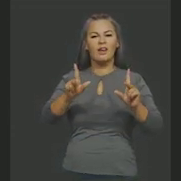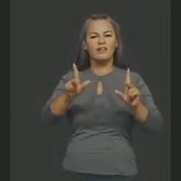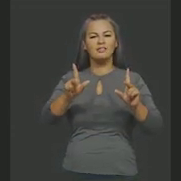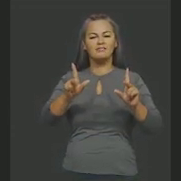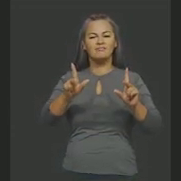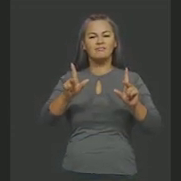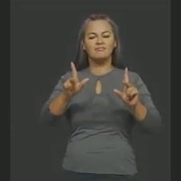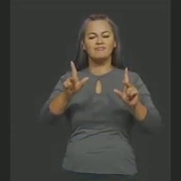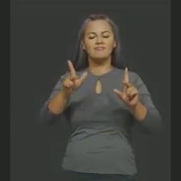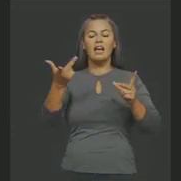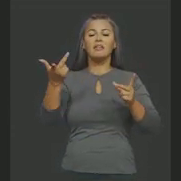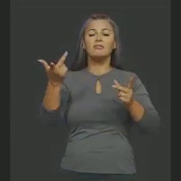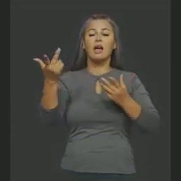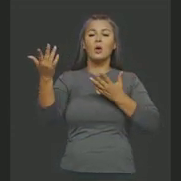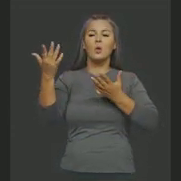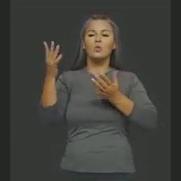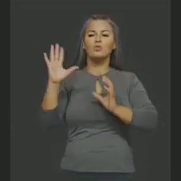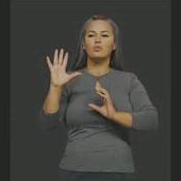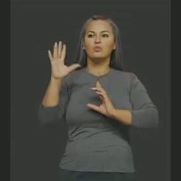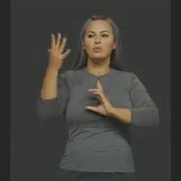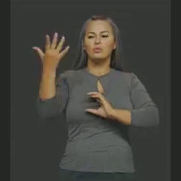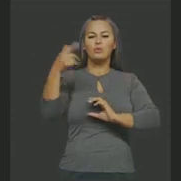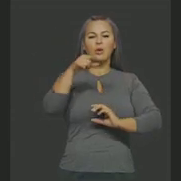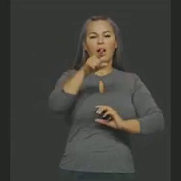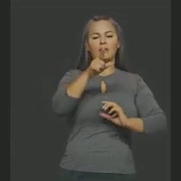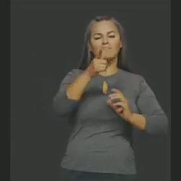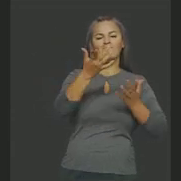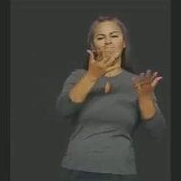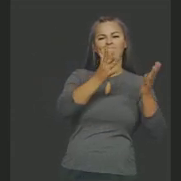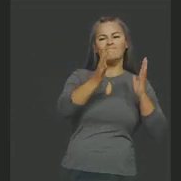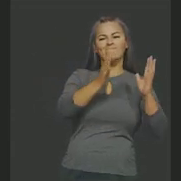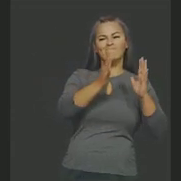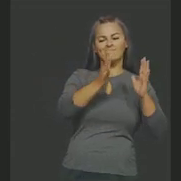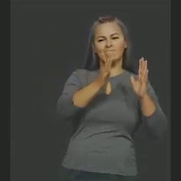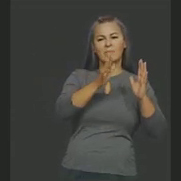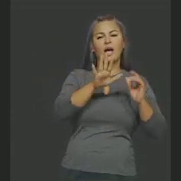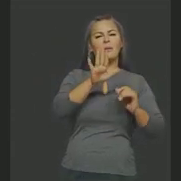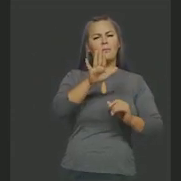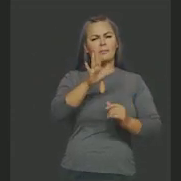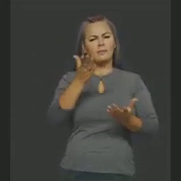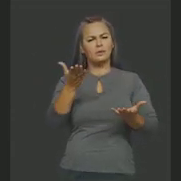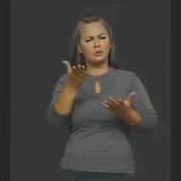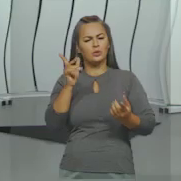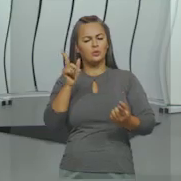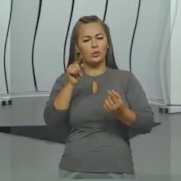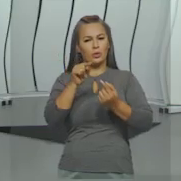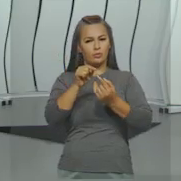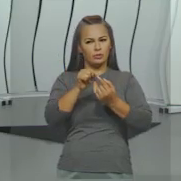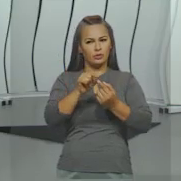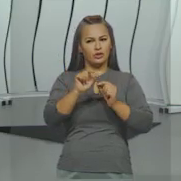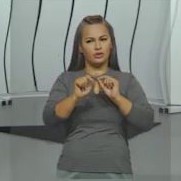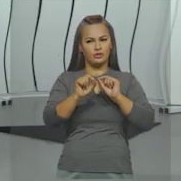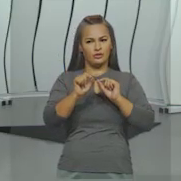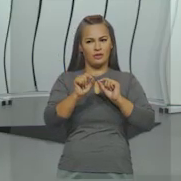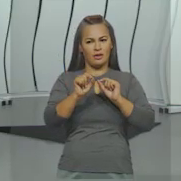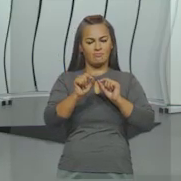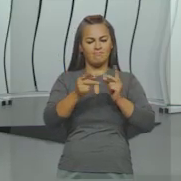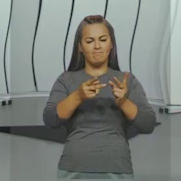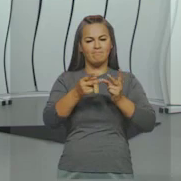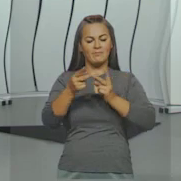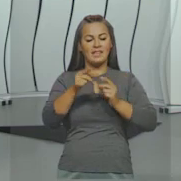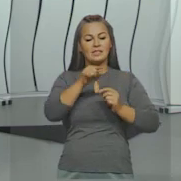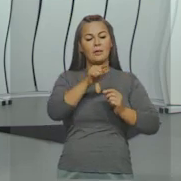da revisão de uma das aulas que nós tivemos, só que hoje nós não vamos focar no clima como foi na aula anterior. Hoje nós vamos focar no